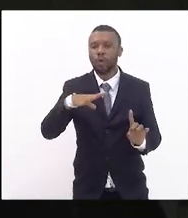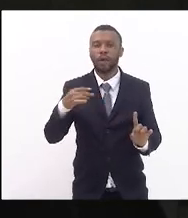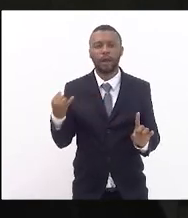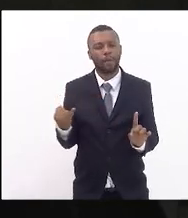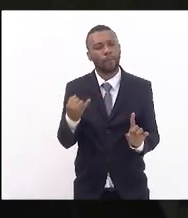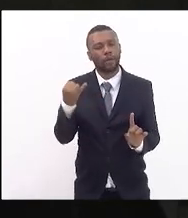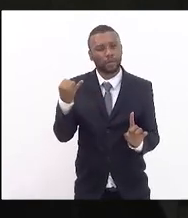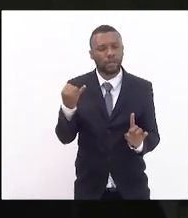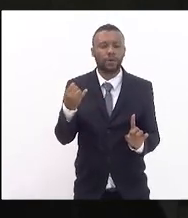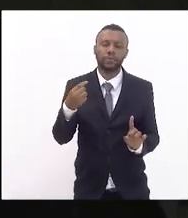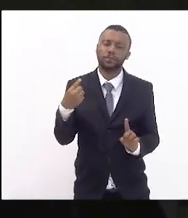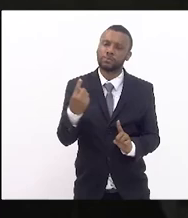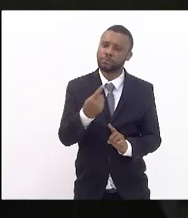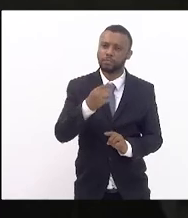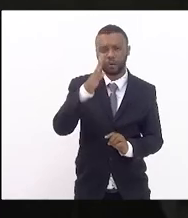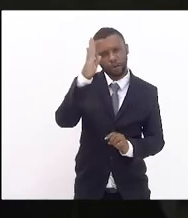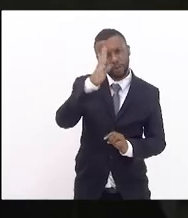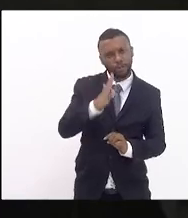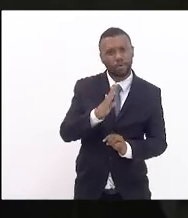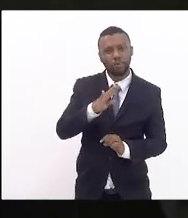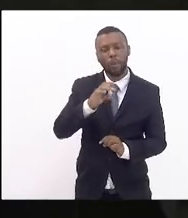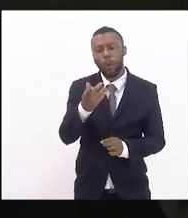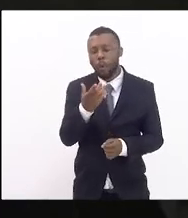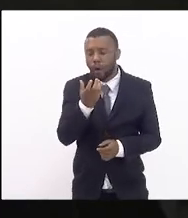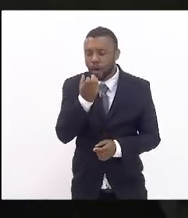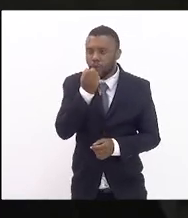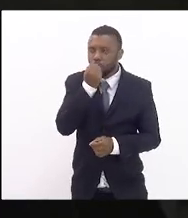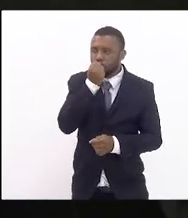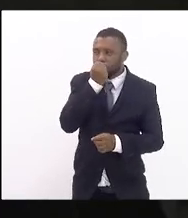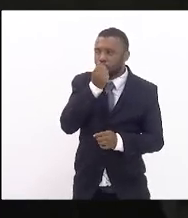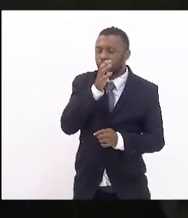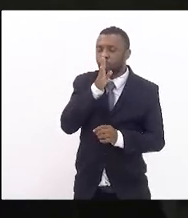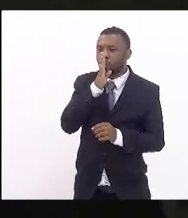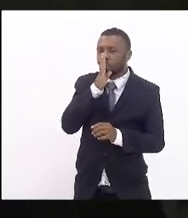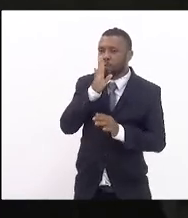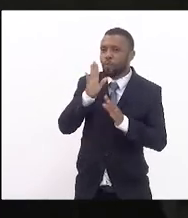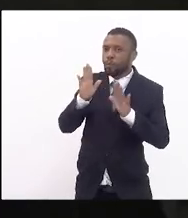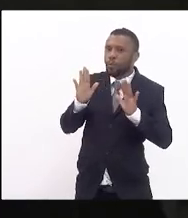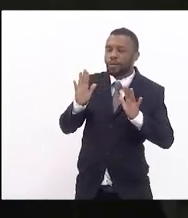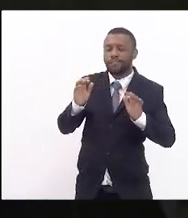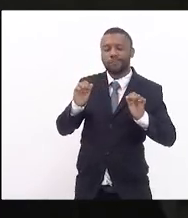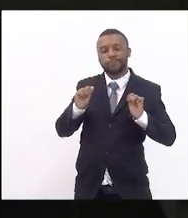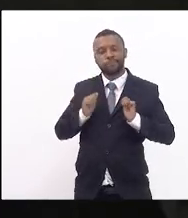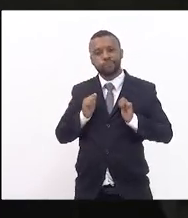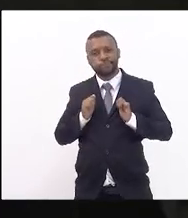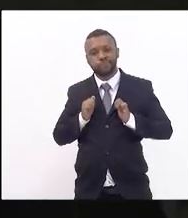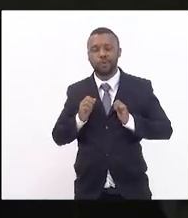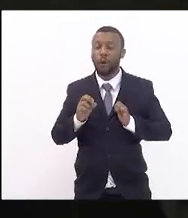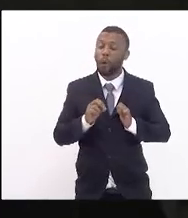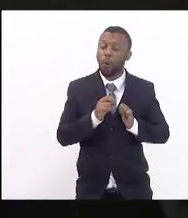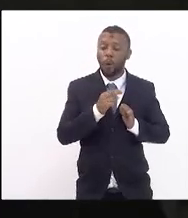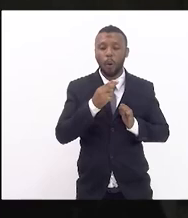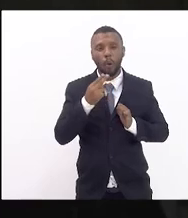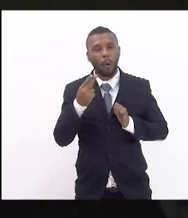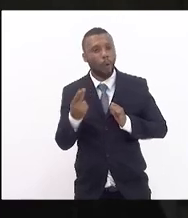país, ou se calaram por comodidade,